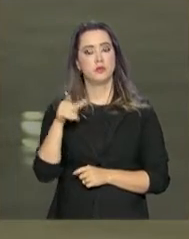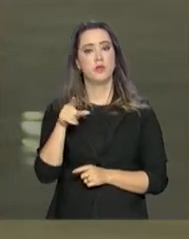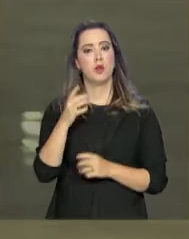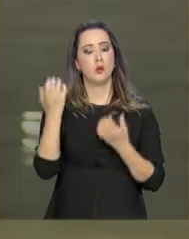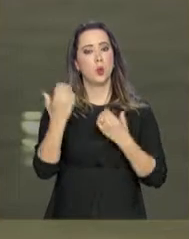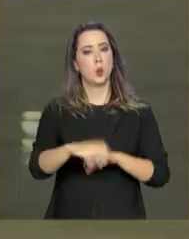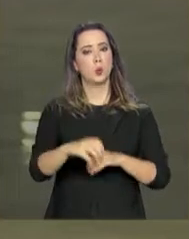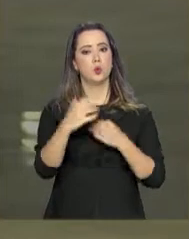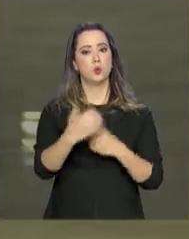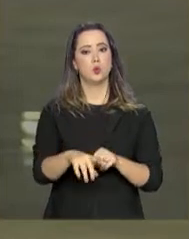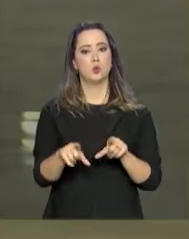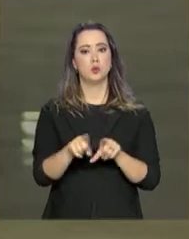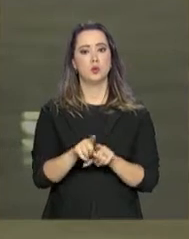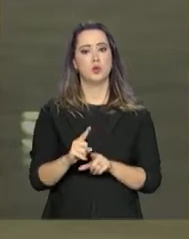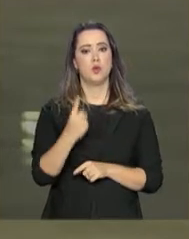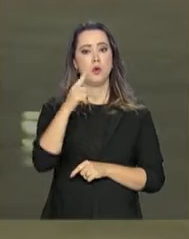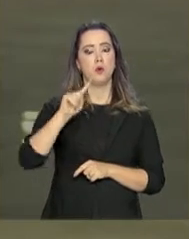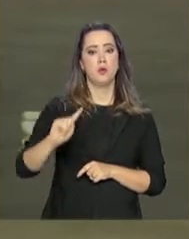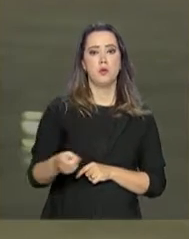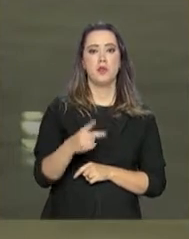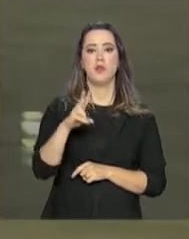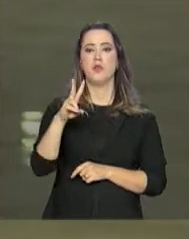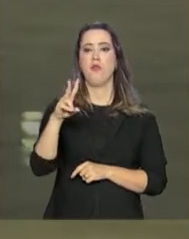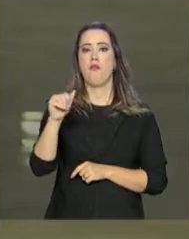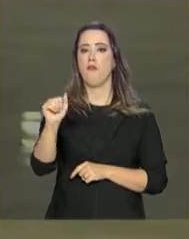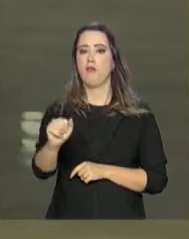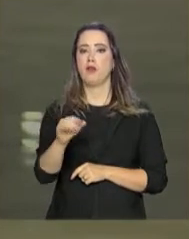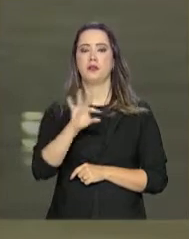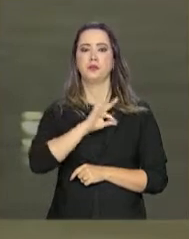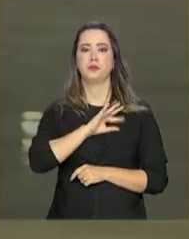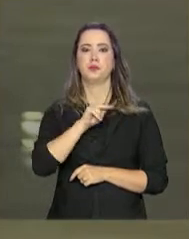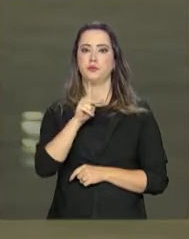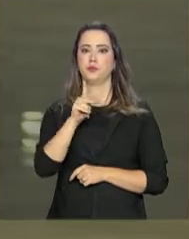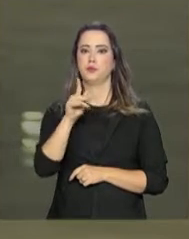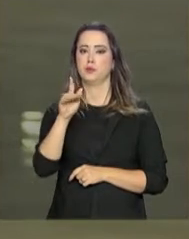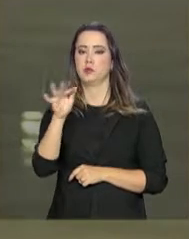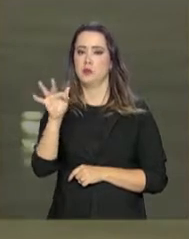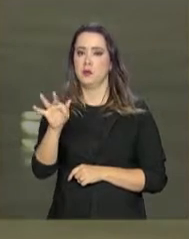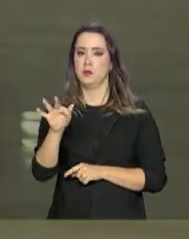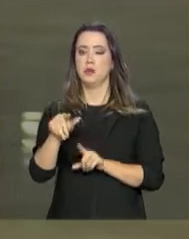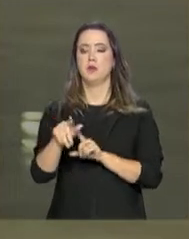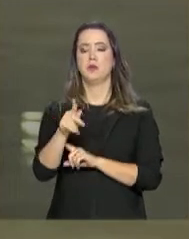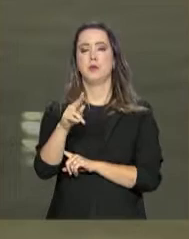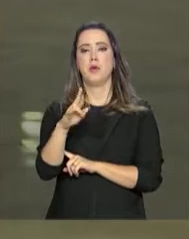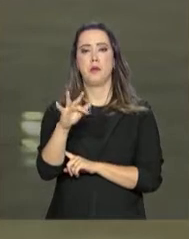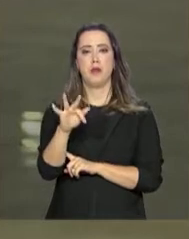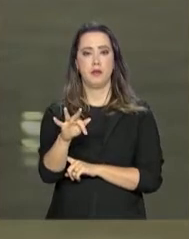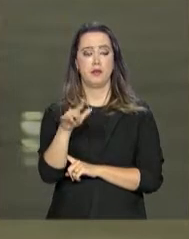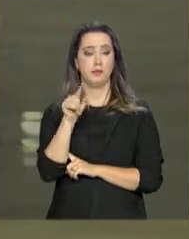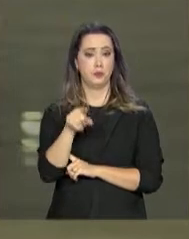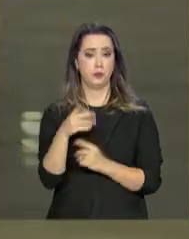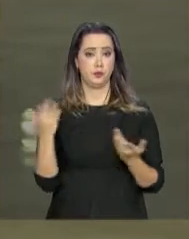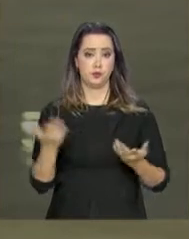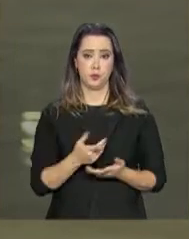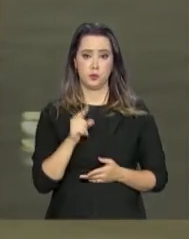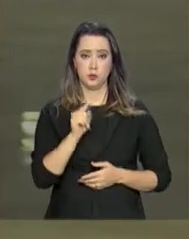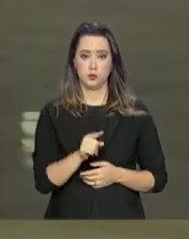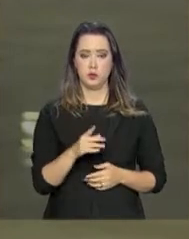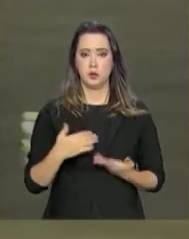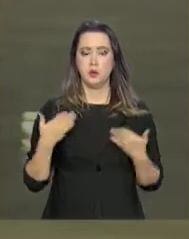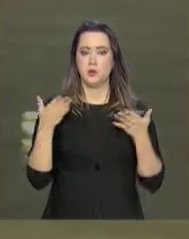concurso público com mil vagas para as polícias federal e rodoviária federal e ainda hoje o ministro julgman